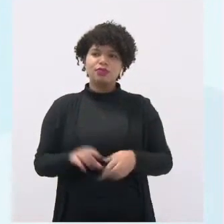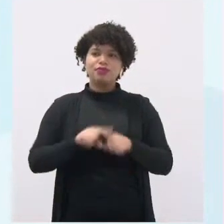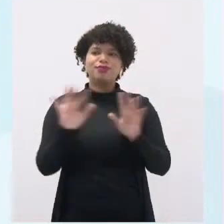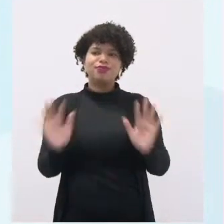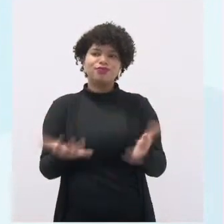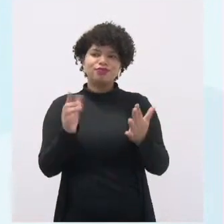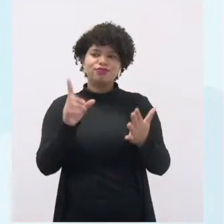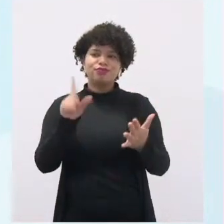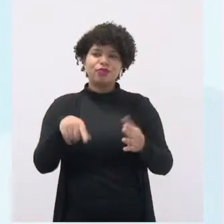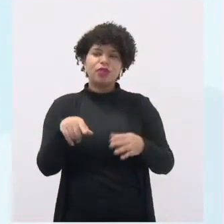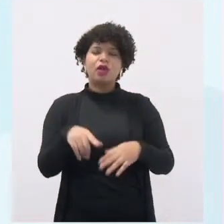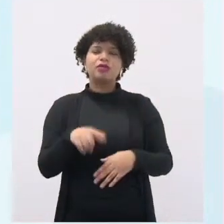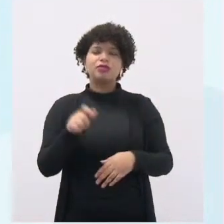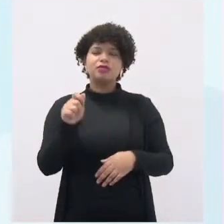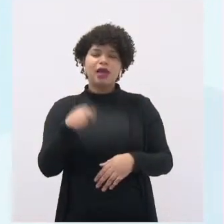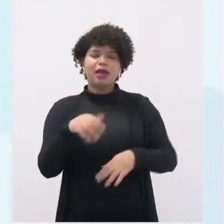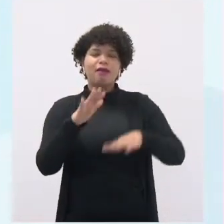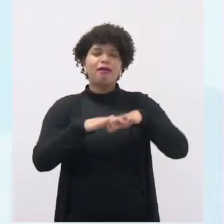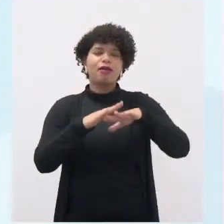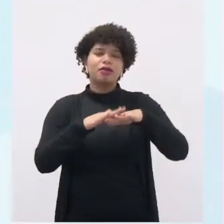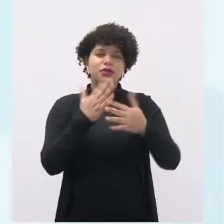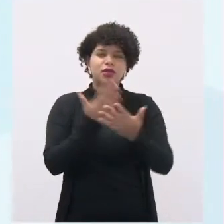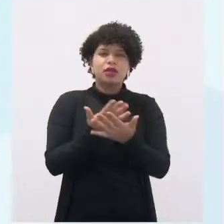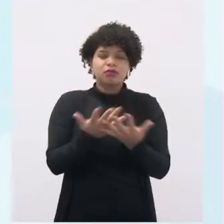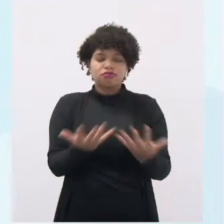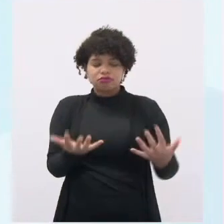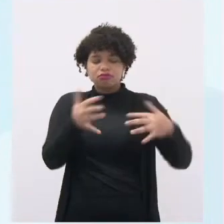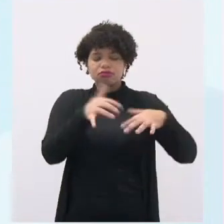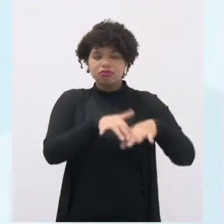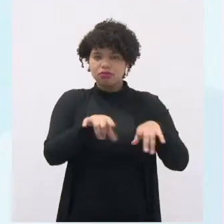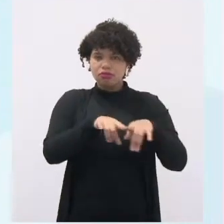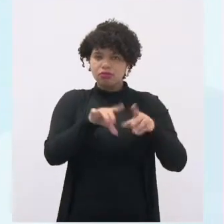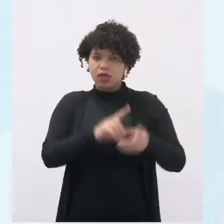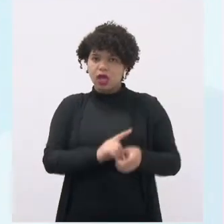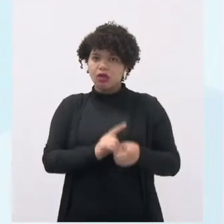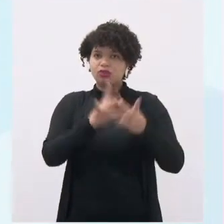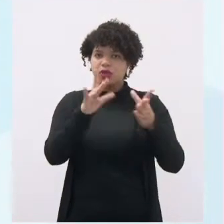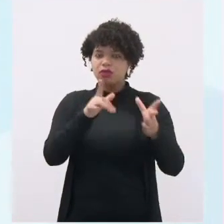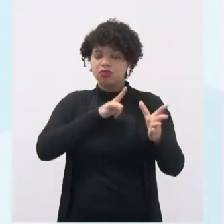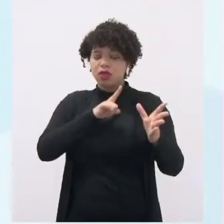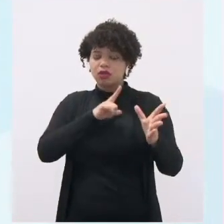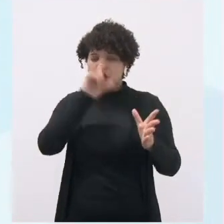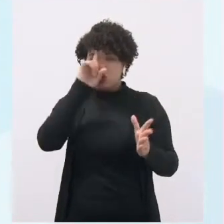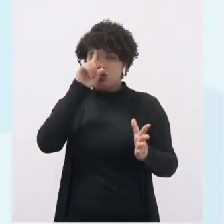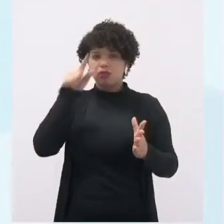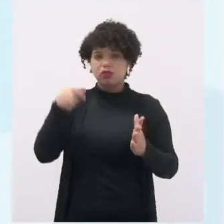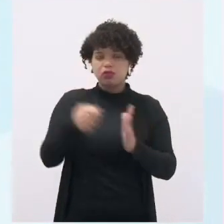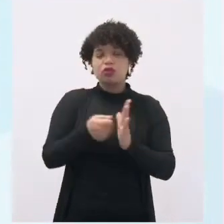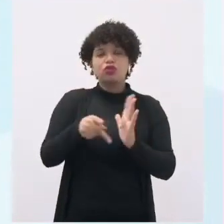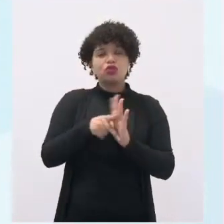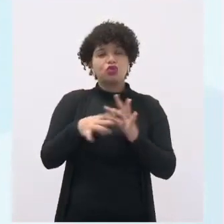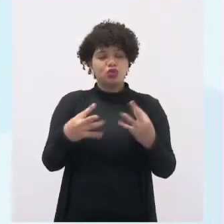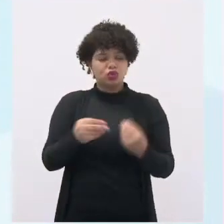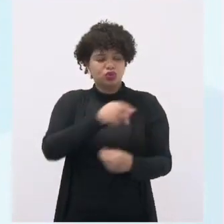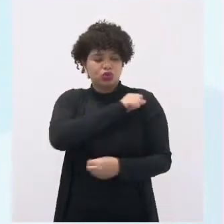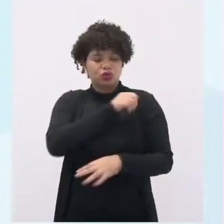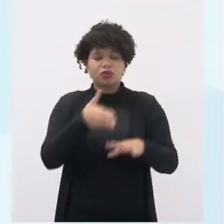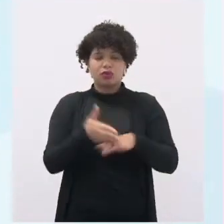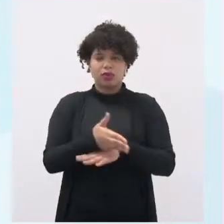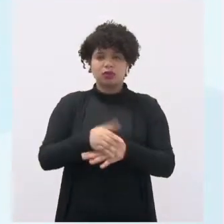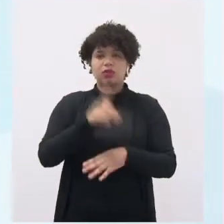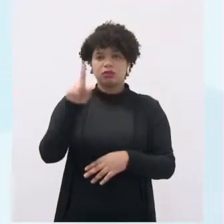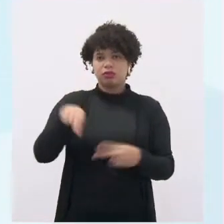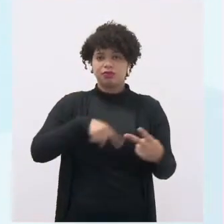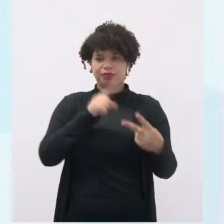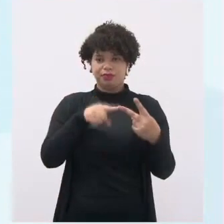para a constituição de uma escola inclusiva e democrática, comprometida com a formação integral dos estudantes. Esse é o nosso segundo